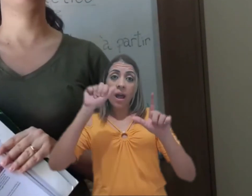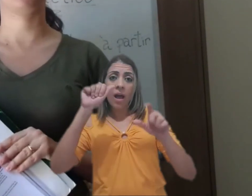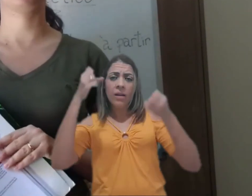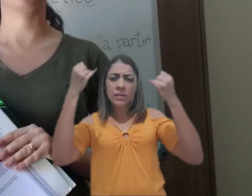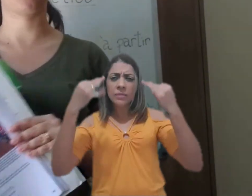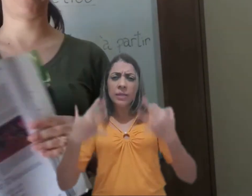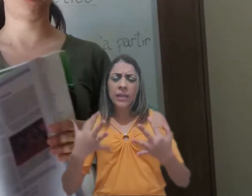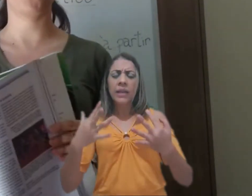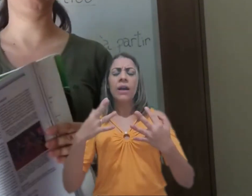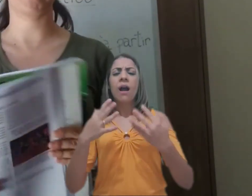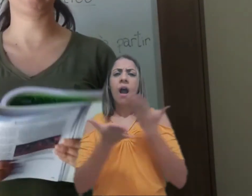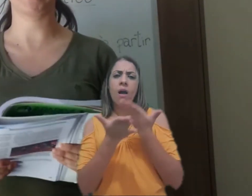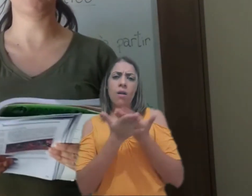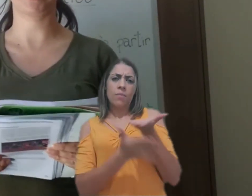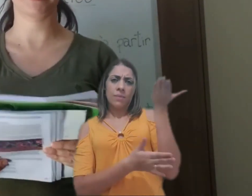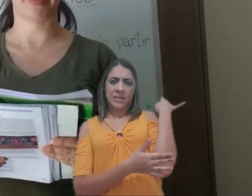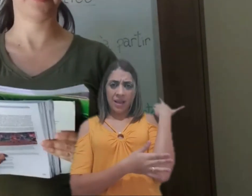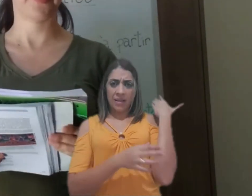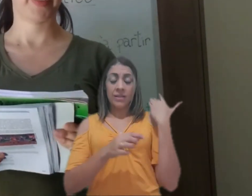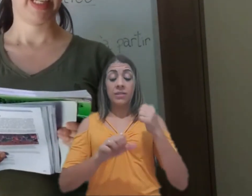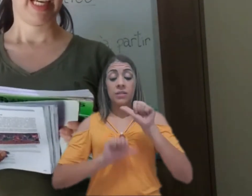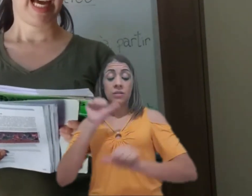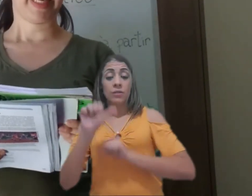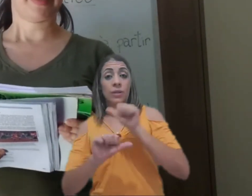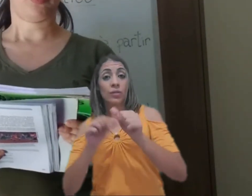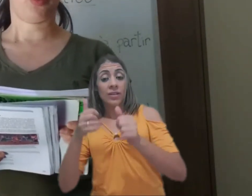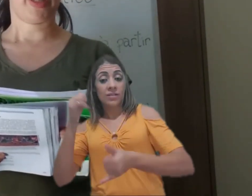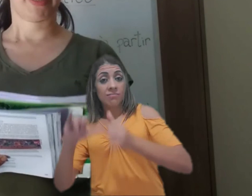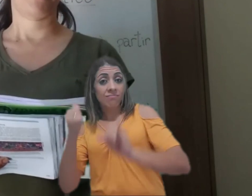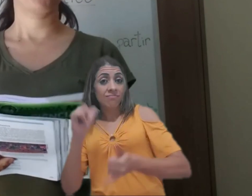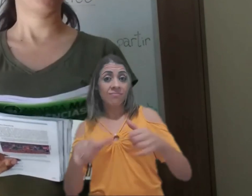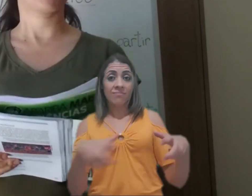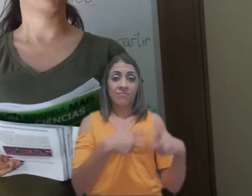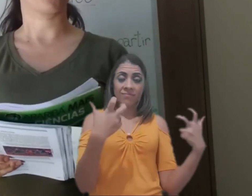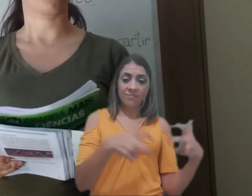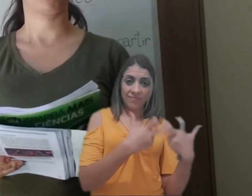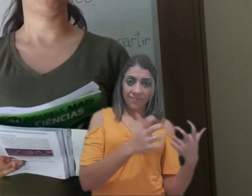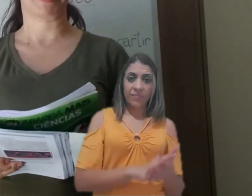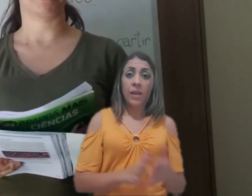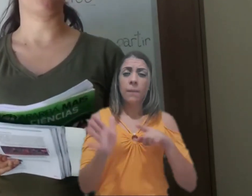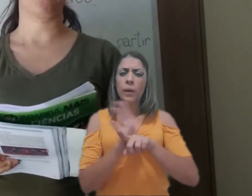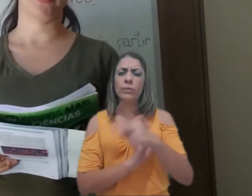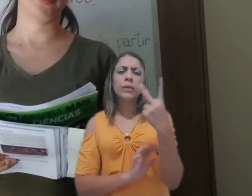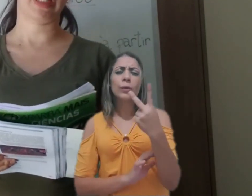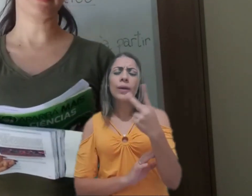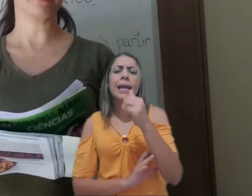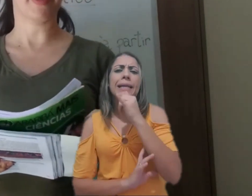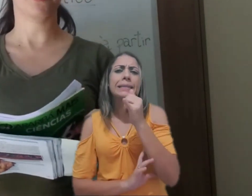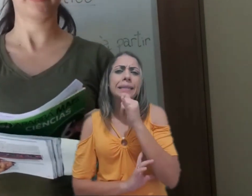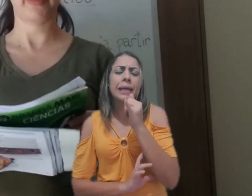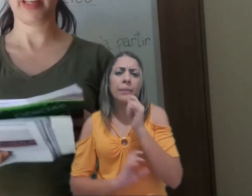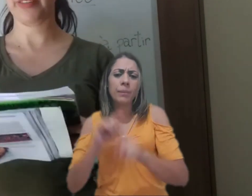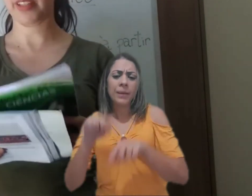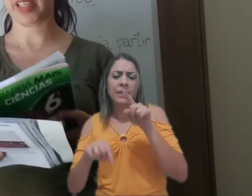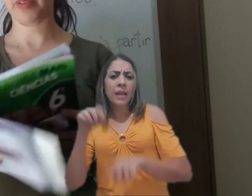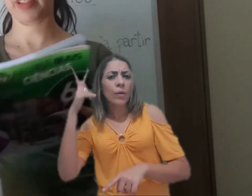passada, que fala das transformações físicas e químicas, tá? A questão 2, ela vai pedir exemplos de materiais de origem natural e sintética.